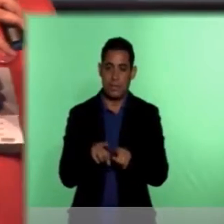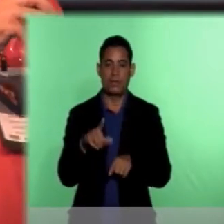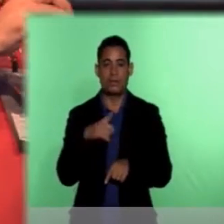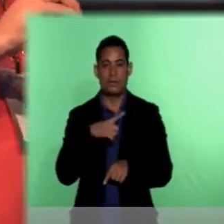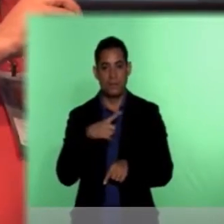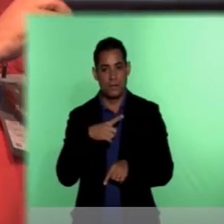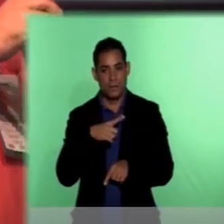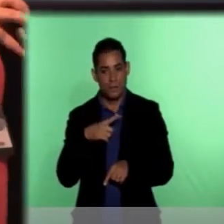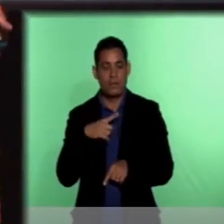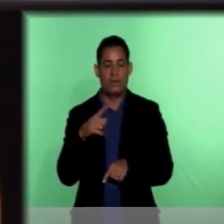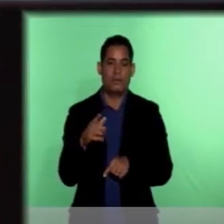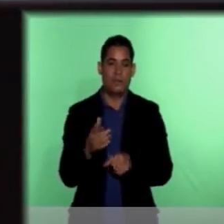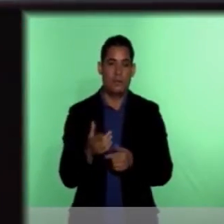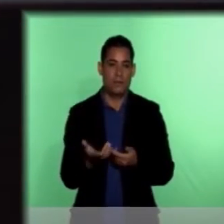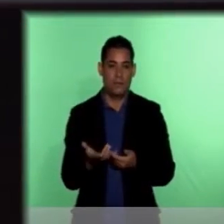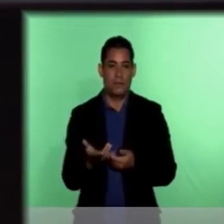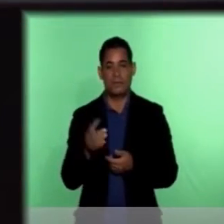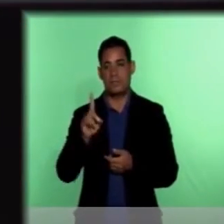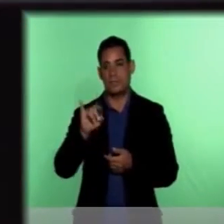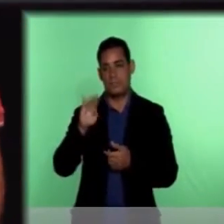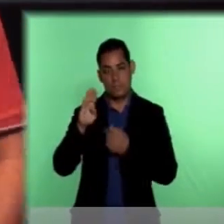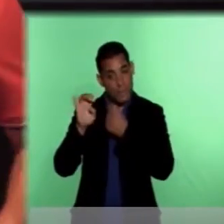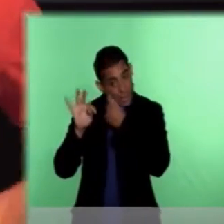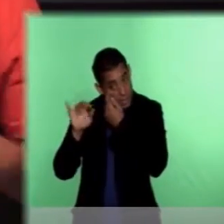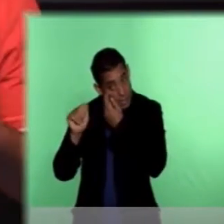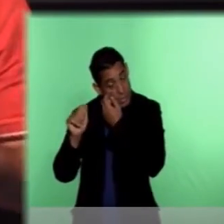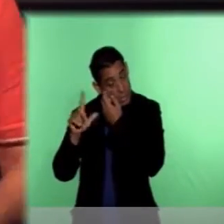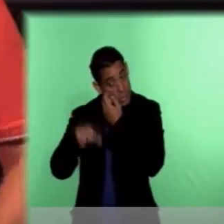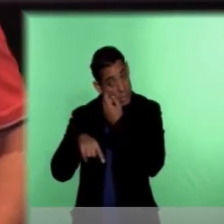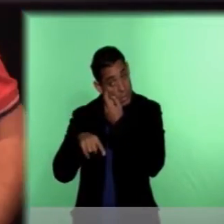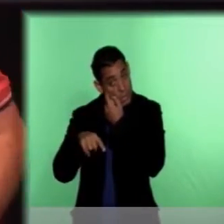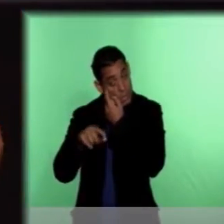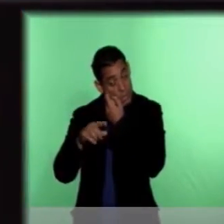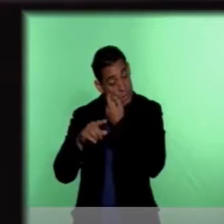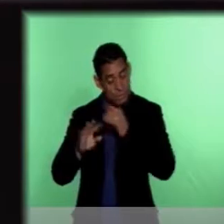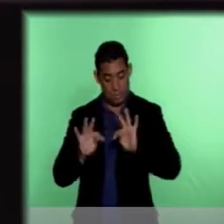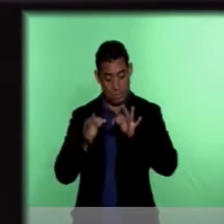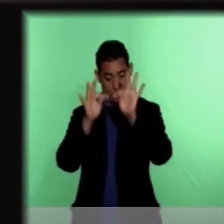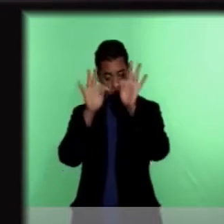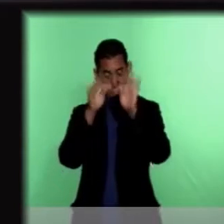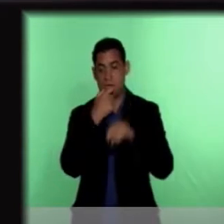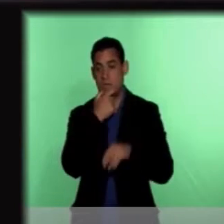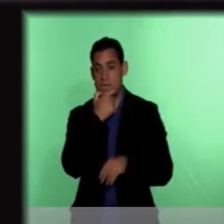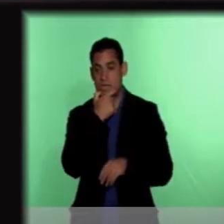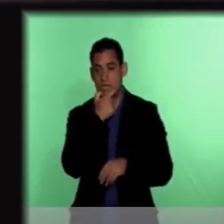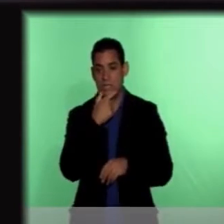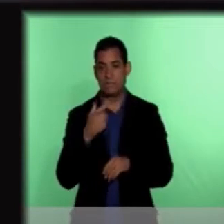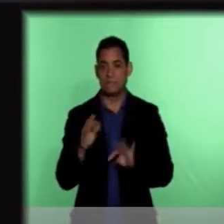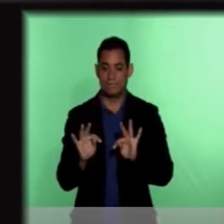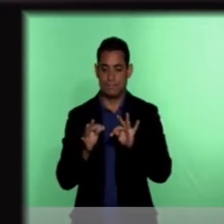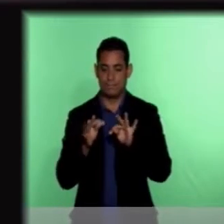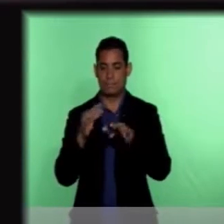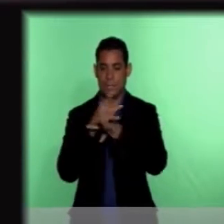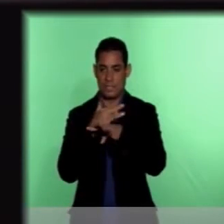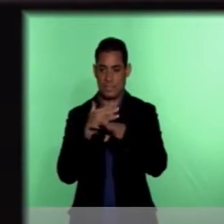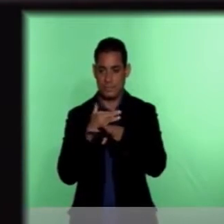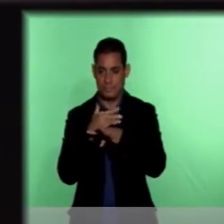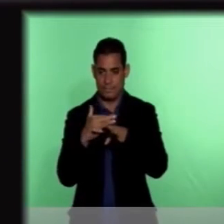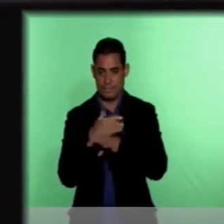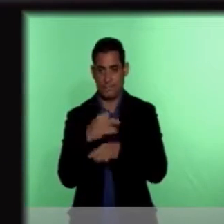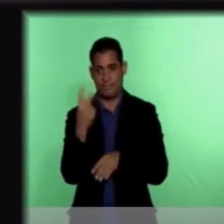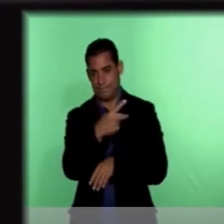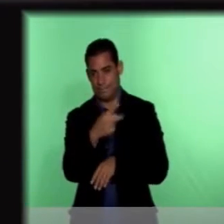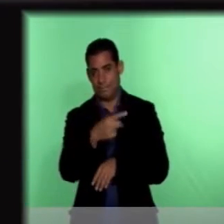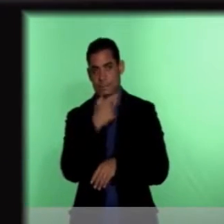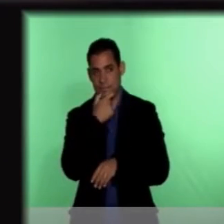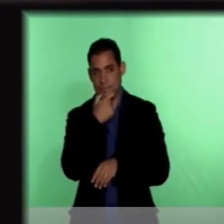em Addis Abeba, que é a terminologia em inglês, né? O nome da cidade em inglês.